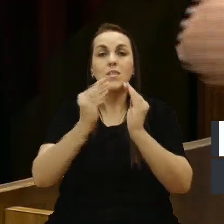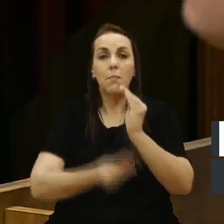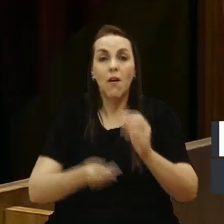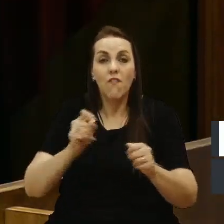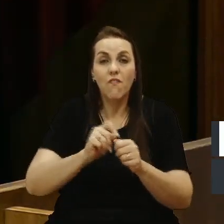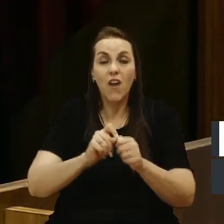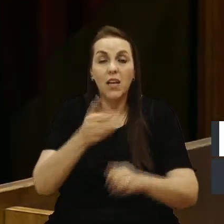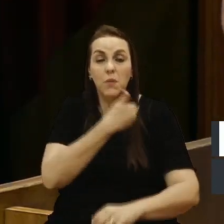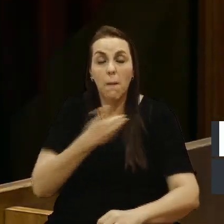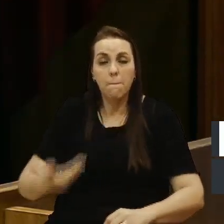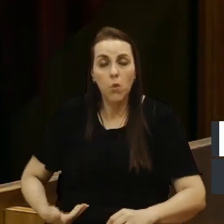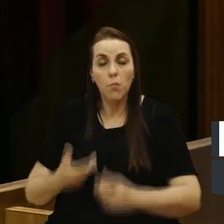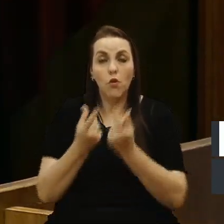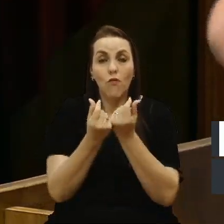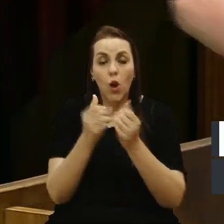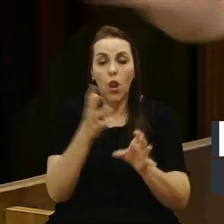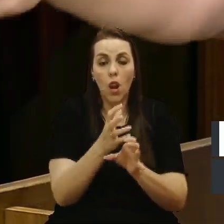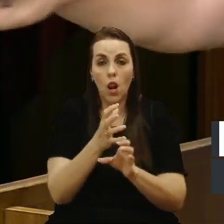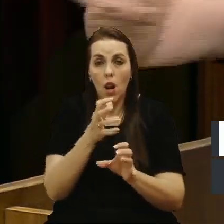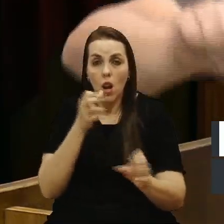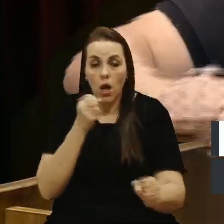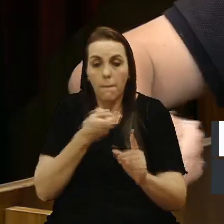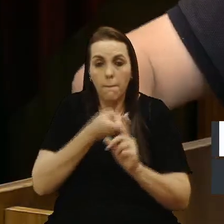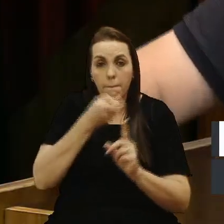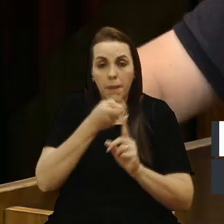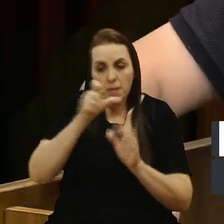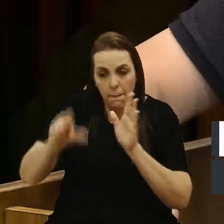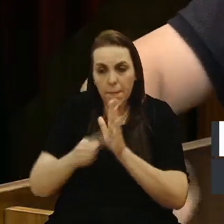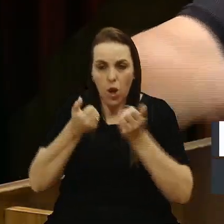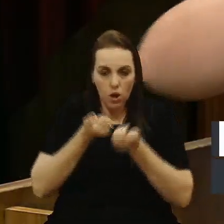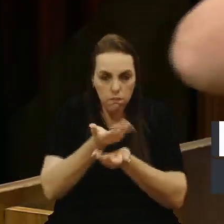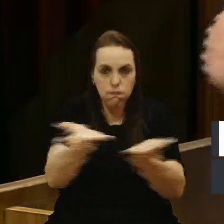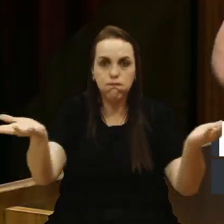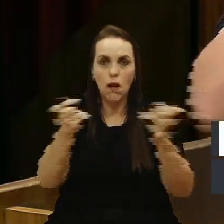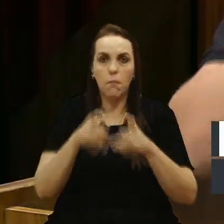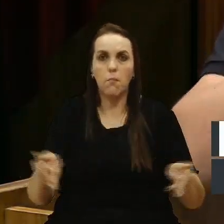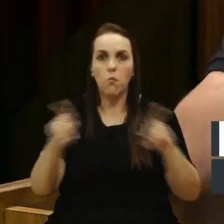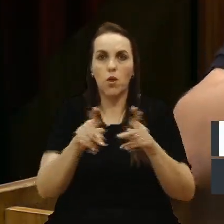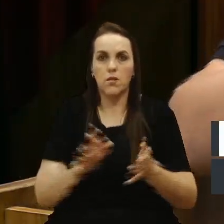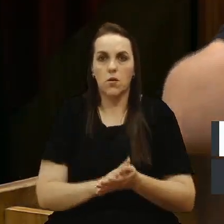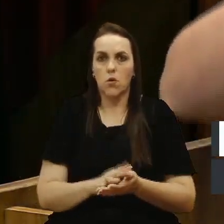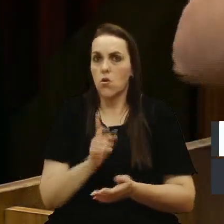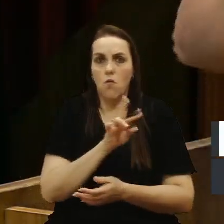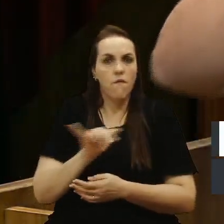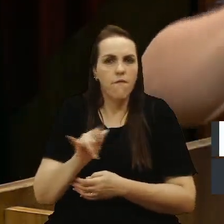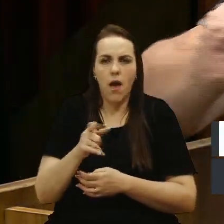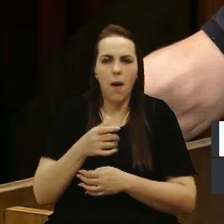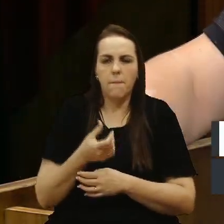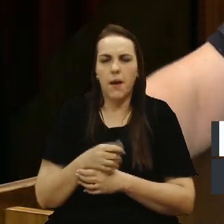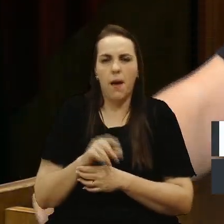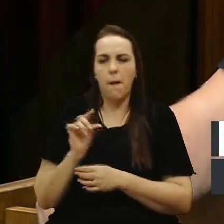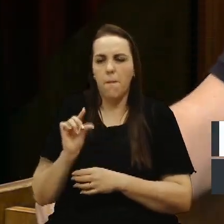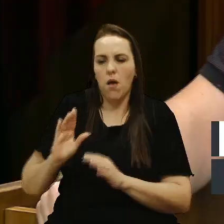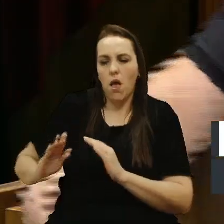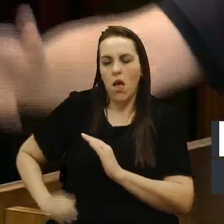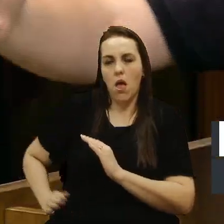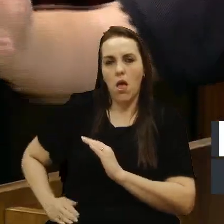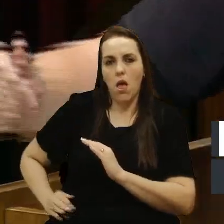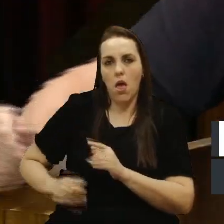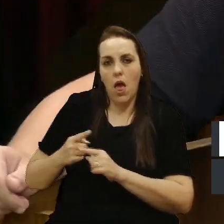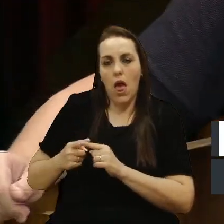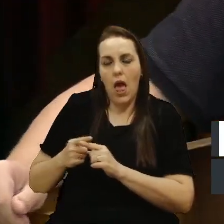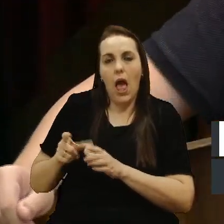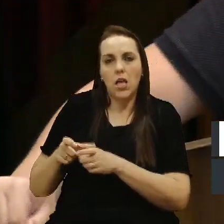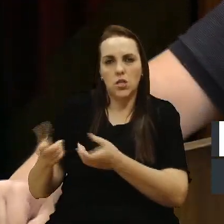SAMAI é público e o valor arrecadado todo mês tem que ir em melhoria para a população e não vai para meia dúzia de bolso de acionista. Mas